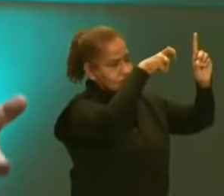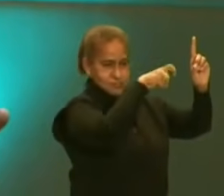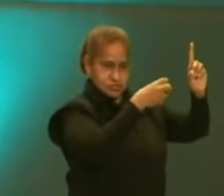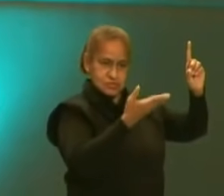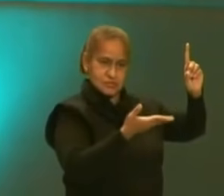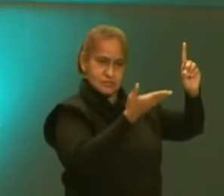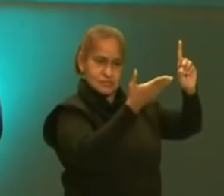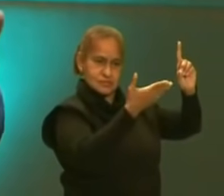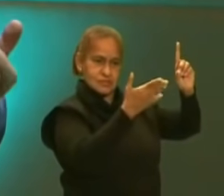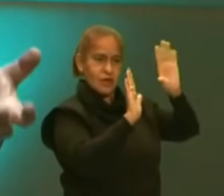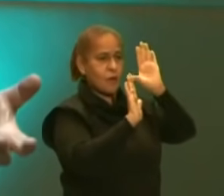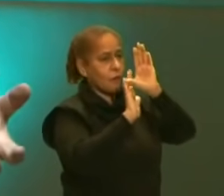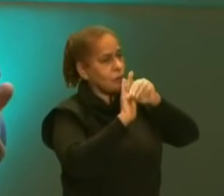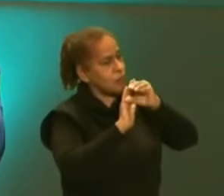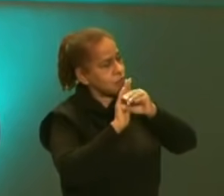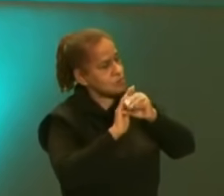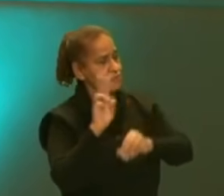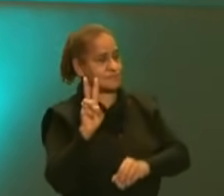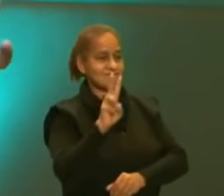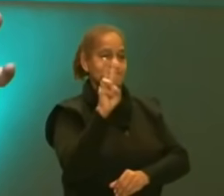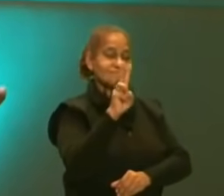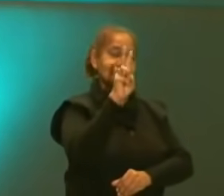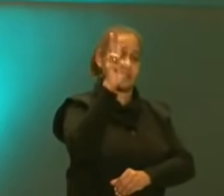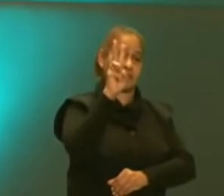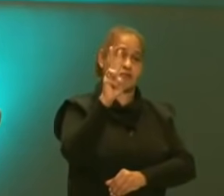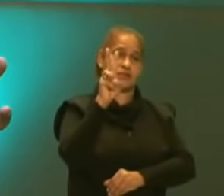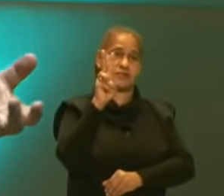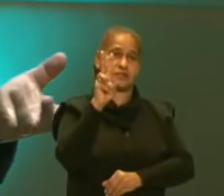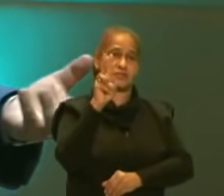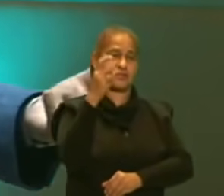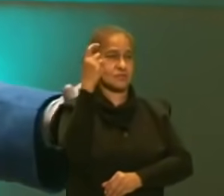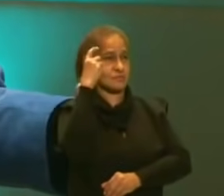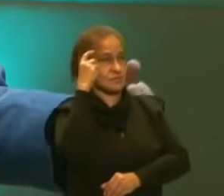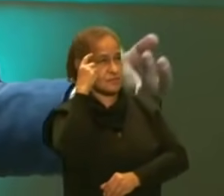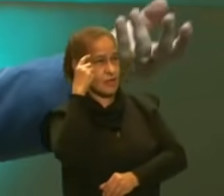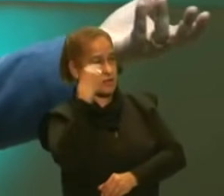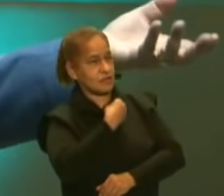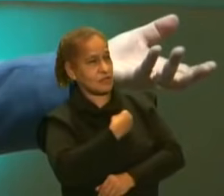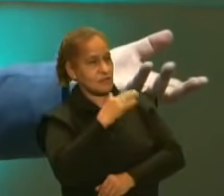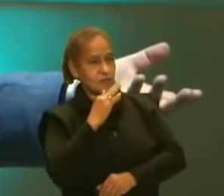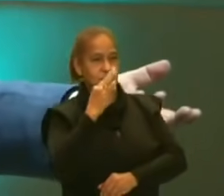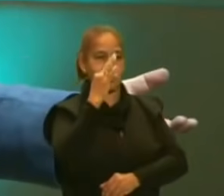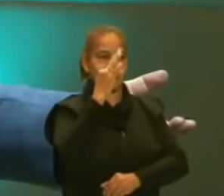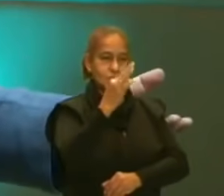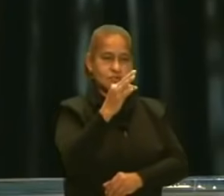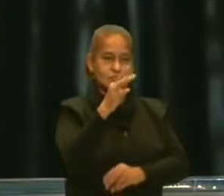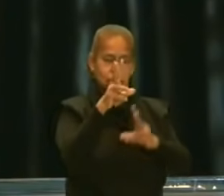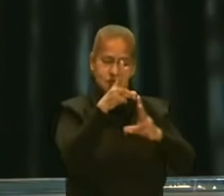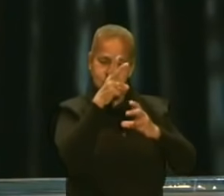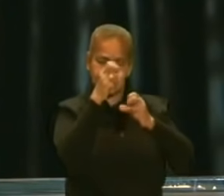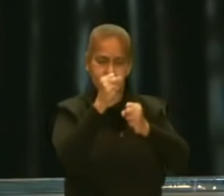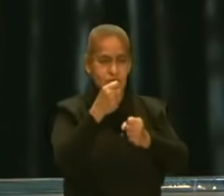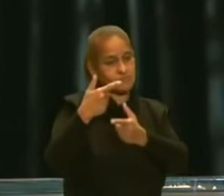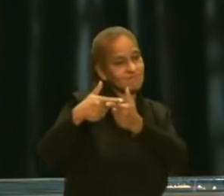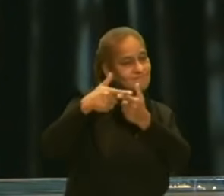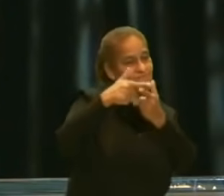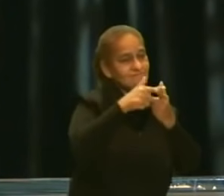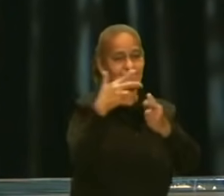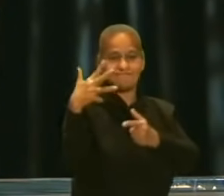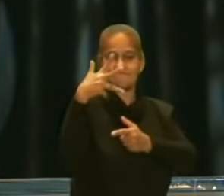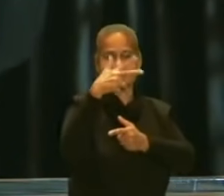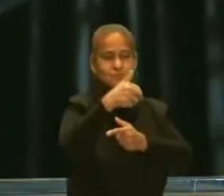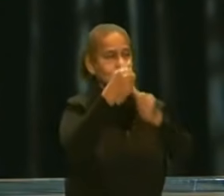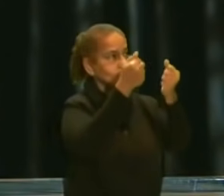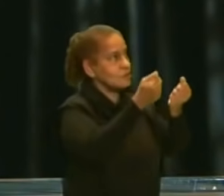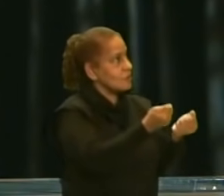nossos conceitos, os nossos valores, as nossas ideologias, as nossas fortalezas.